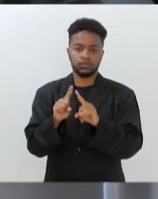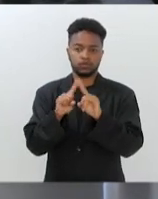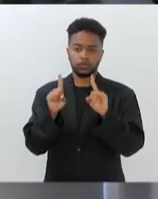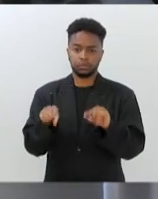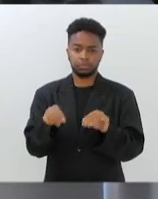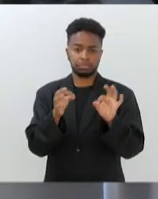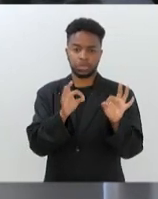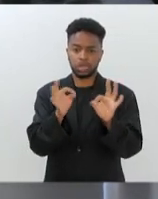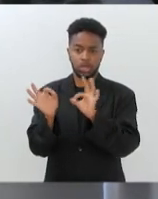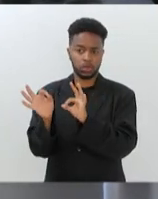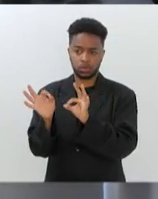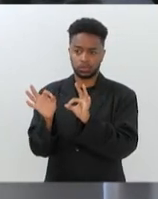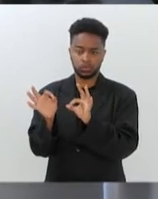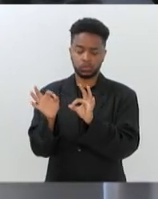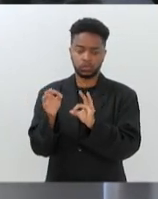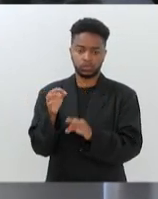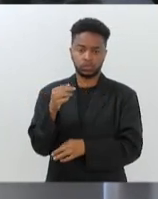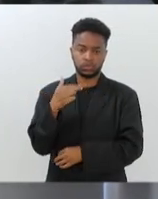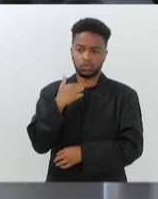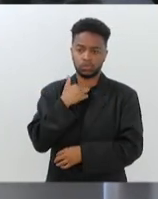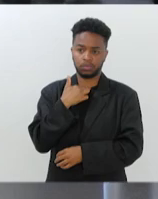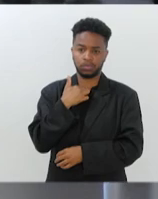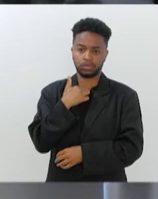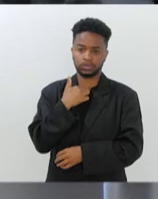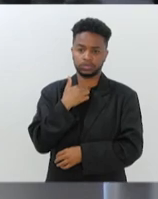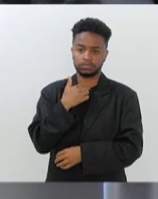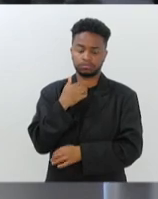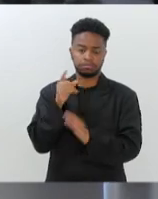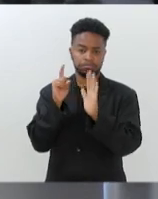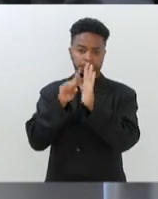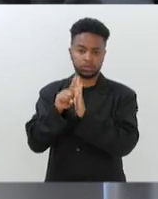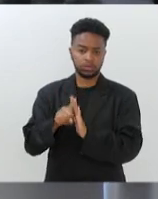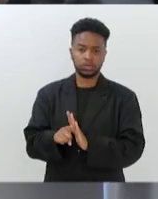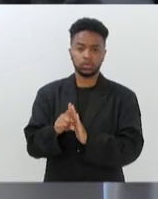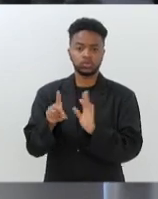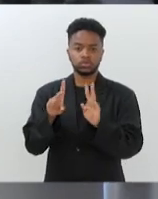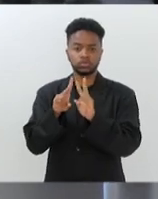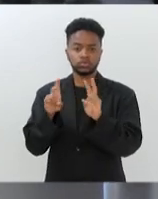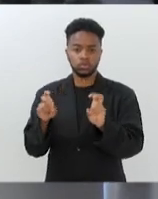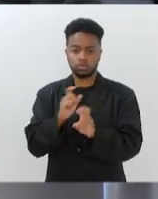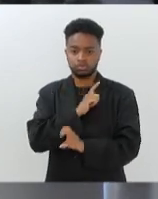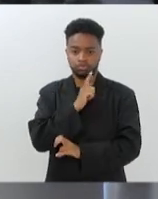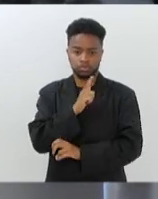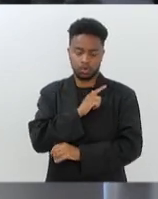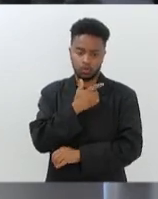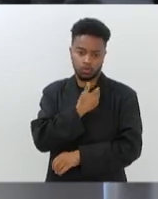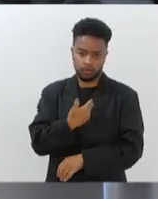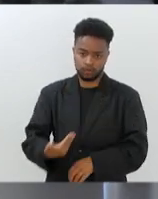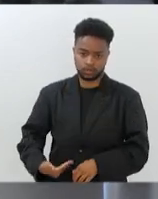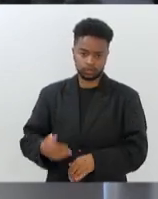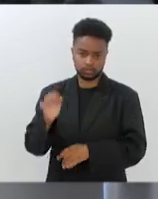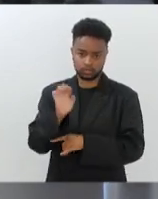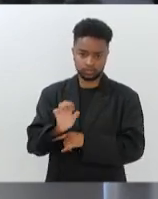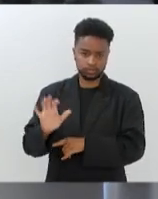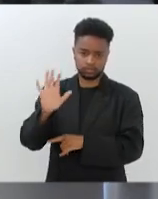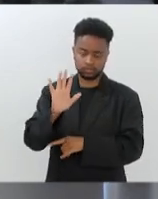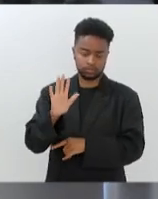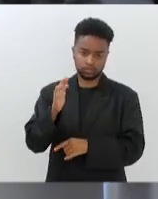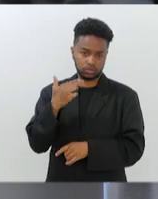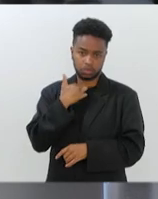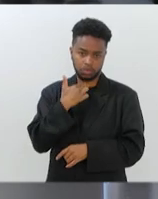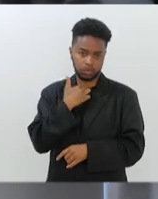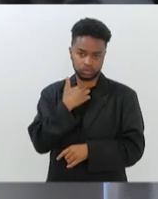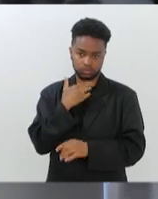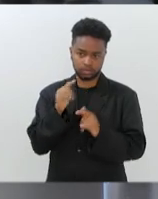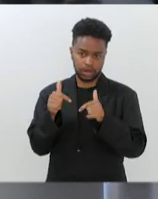nenhum vai questionar nenhum tipo de gestor no governo do estado não cabe ao prestador de serviço fazer esse tipo de atuação essa